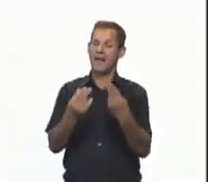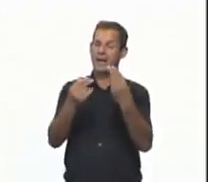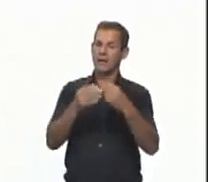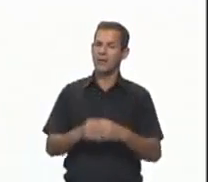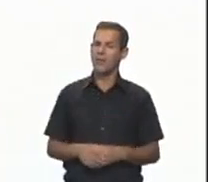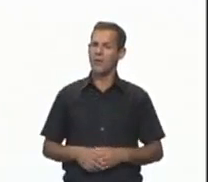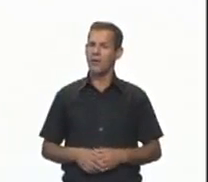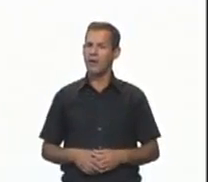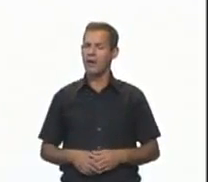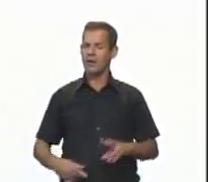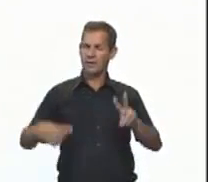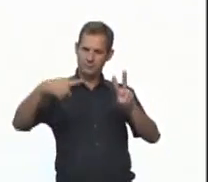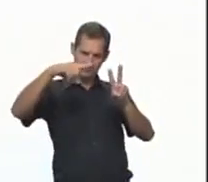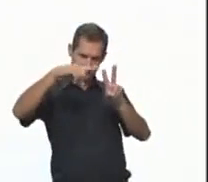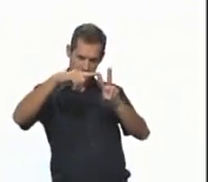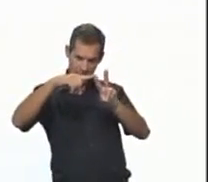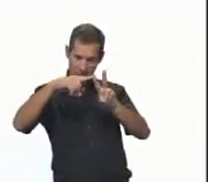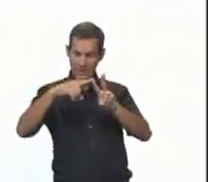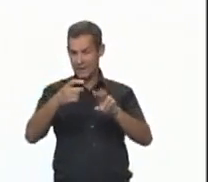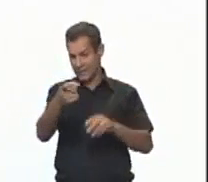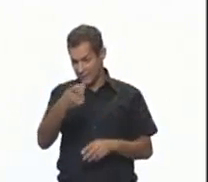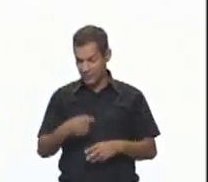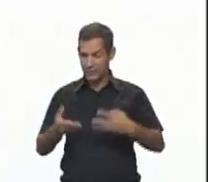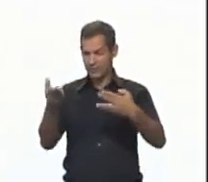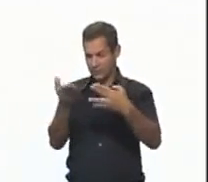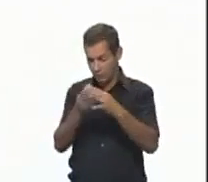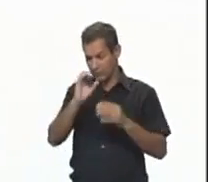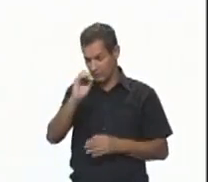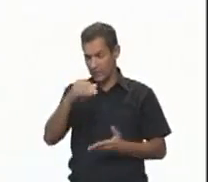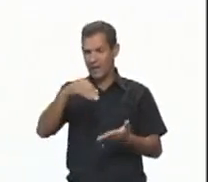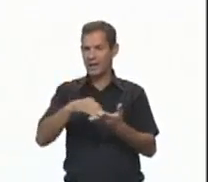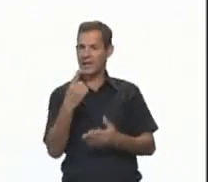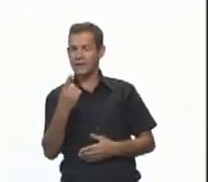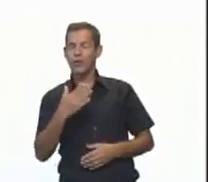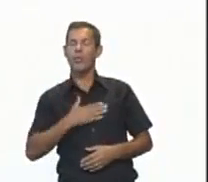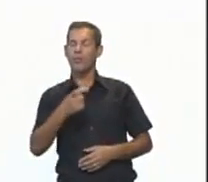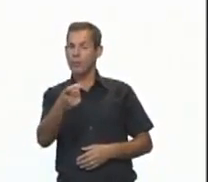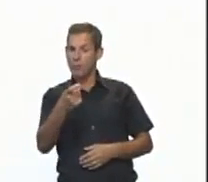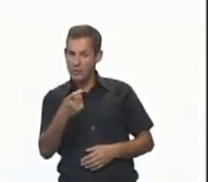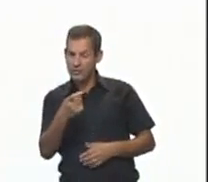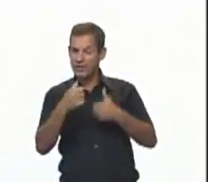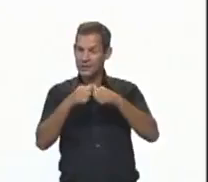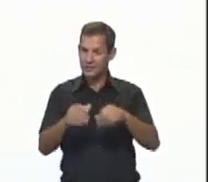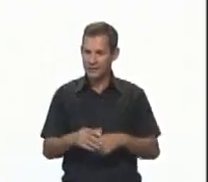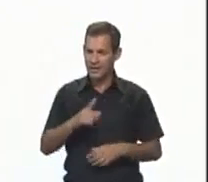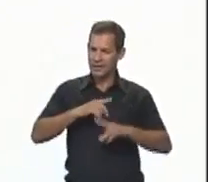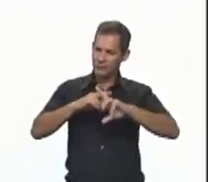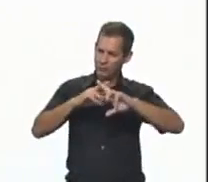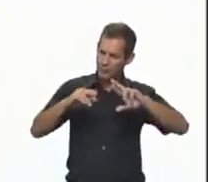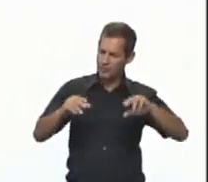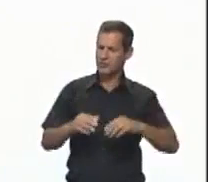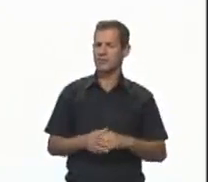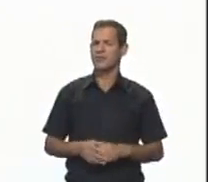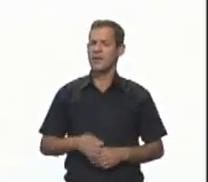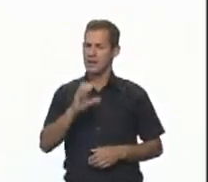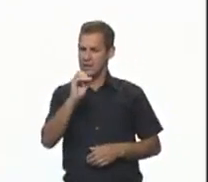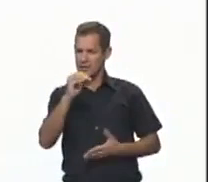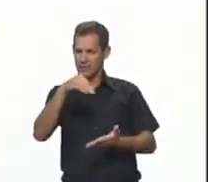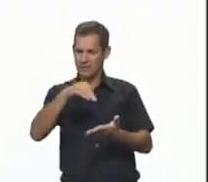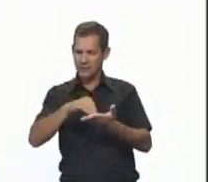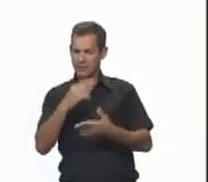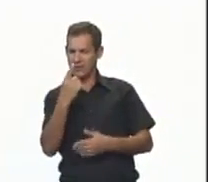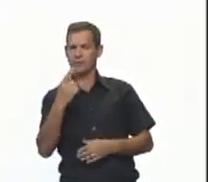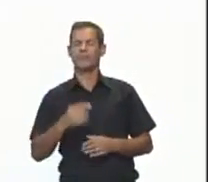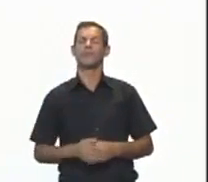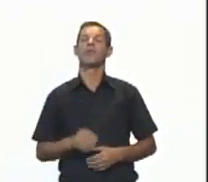igual a raiz de x, do intervalo de 0 a 1. Então, o meu x, ele está variando de 0